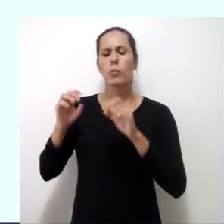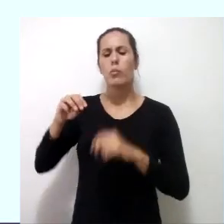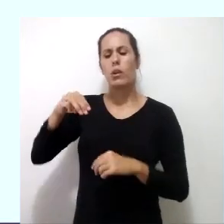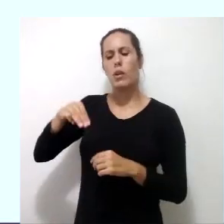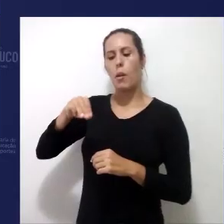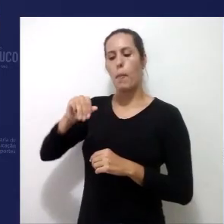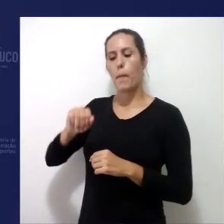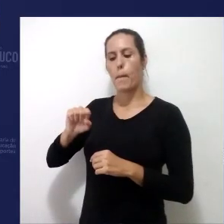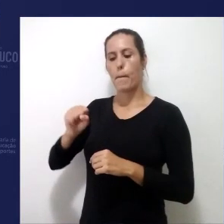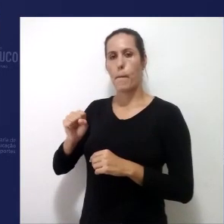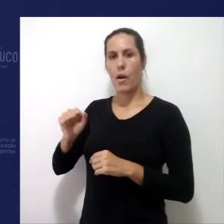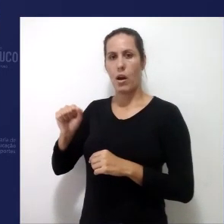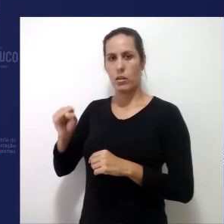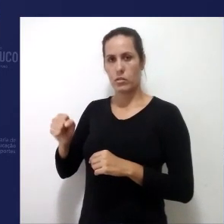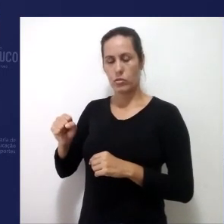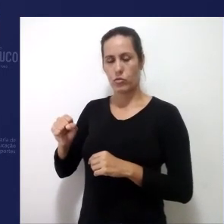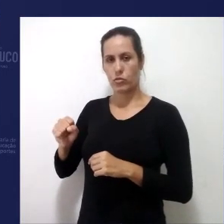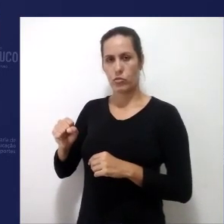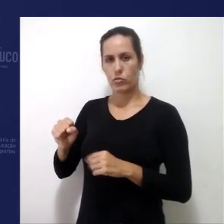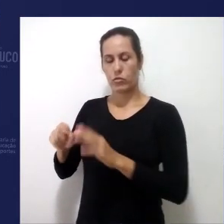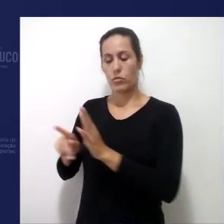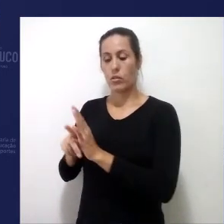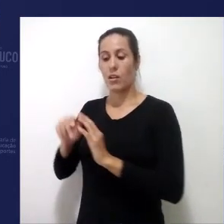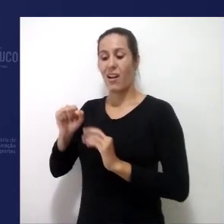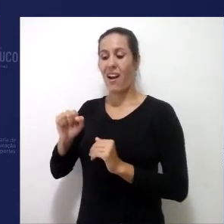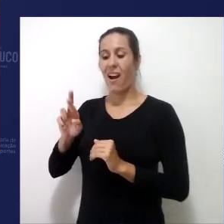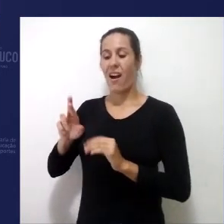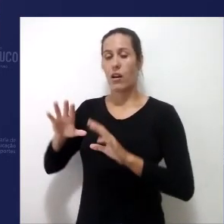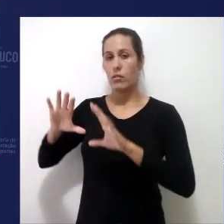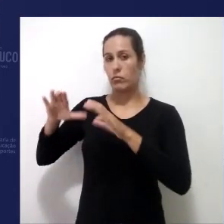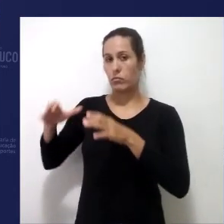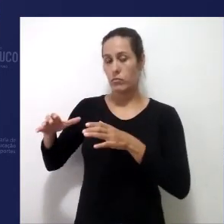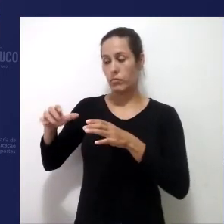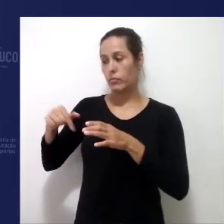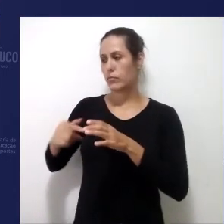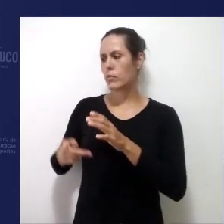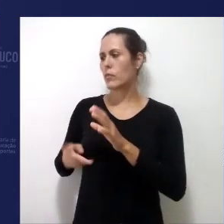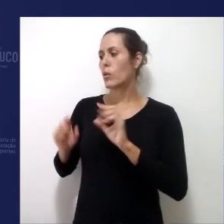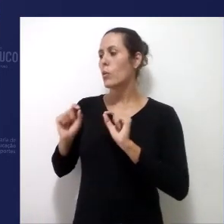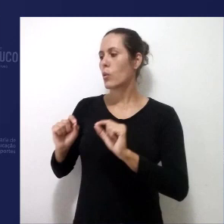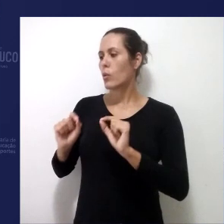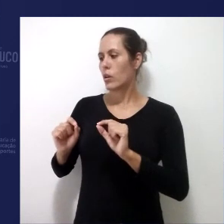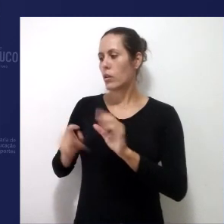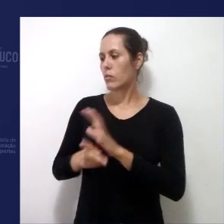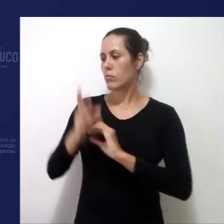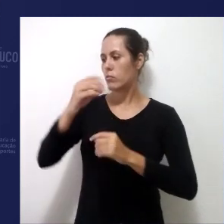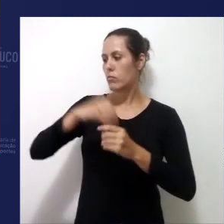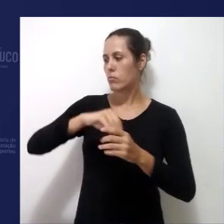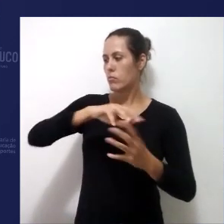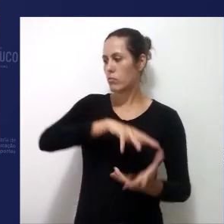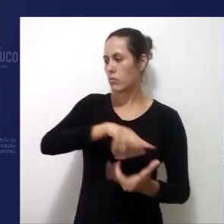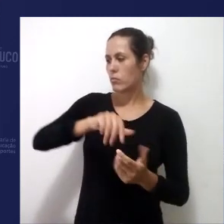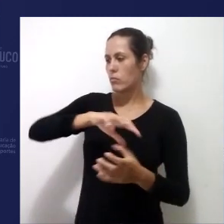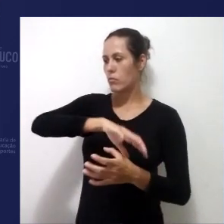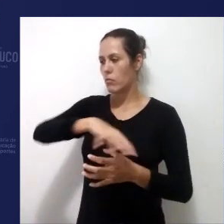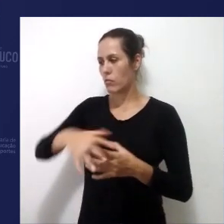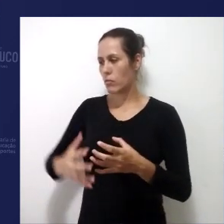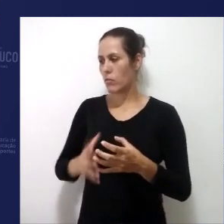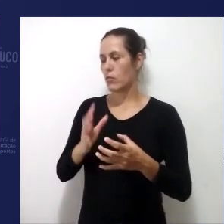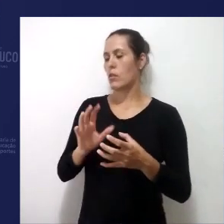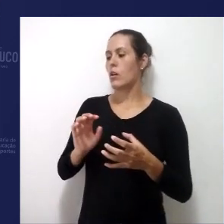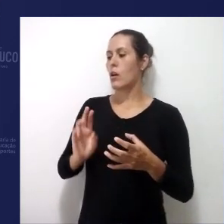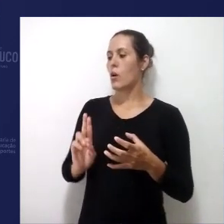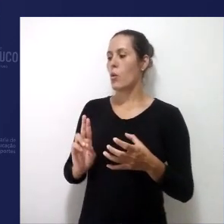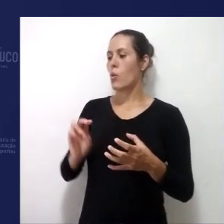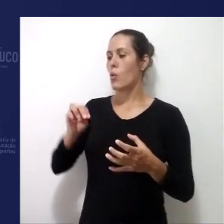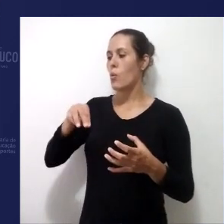de ar. Quando se fala sobre massas de ar, eu vou falar de um imenso volume de ar atmosférico com